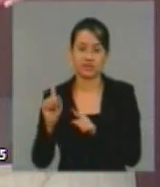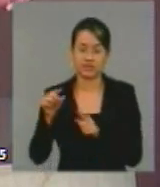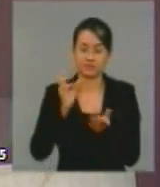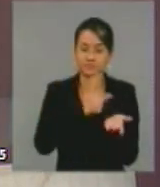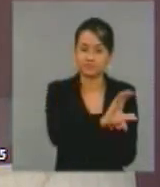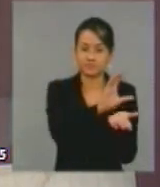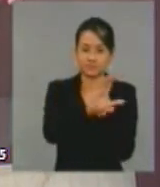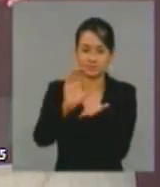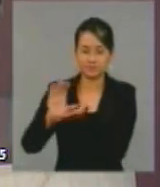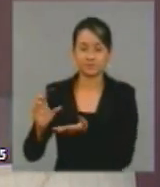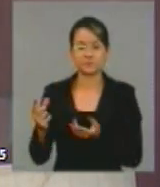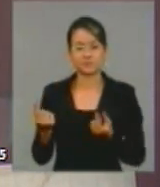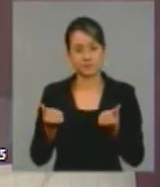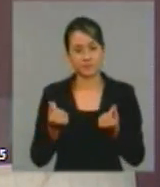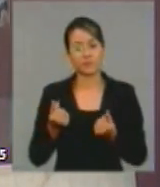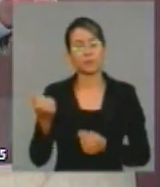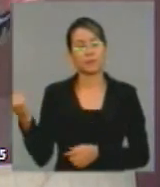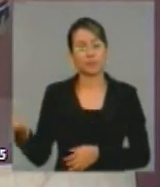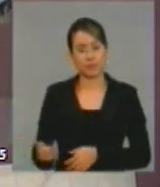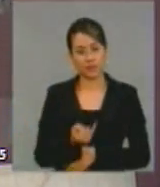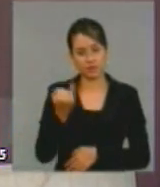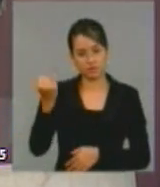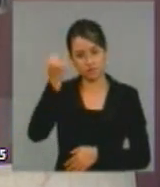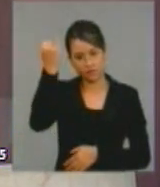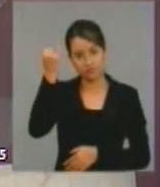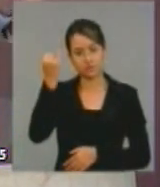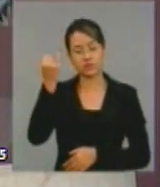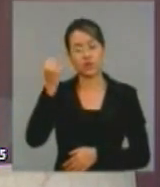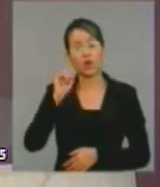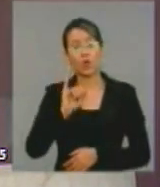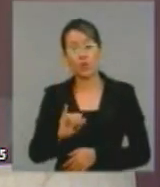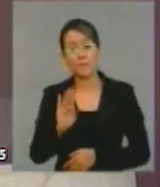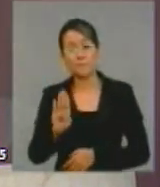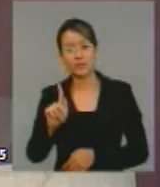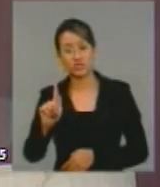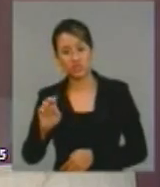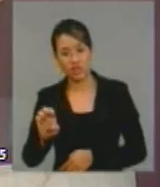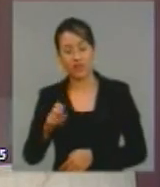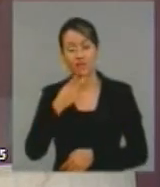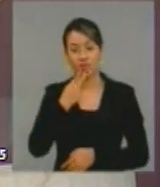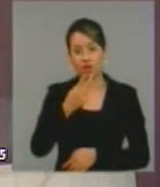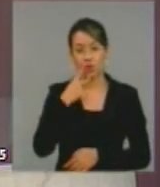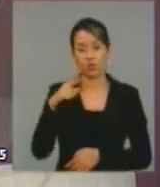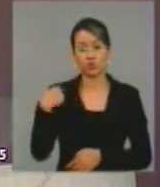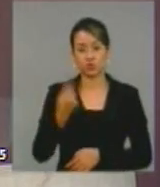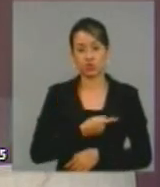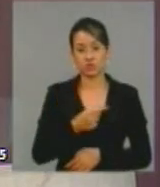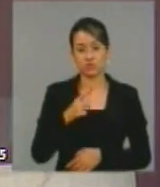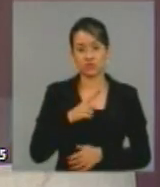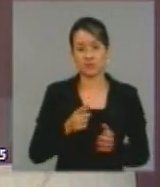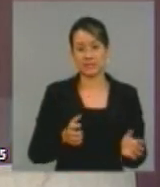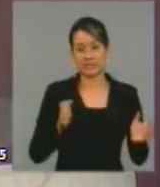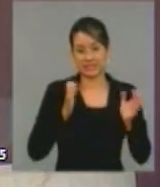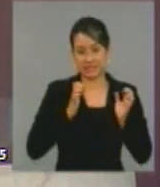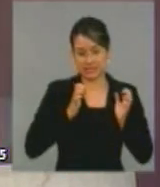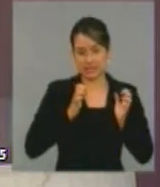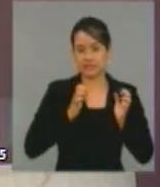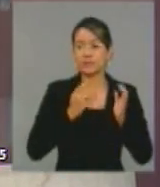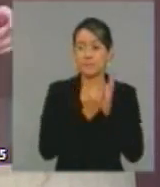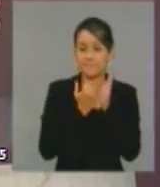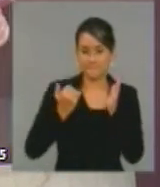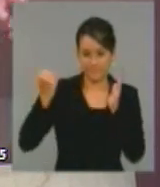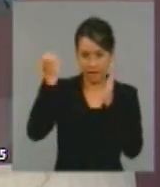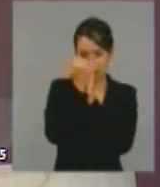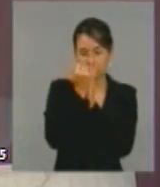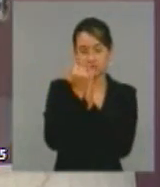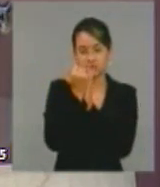conceito econômico importante, medida pelo IBGE, diz que nós hoje concentramos mais riqueza no Ceará do que em relação a 59. A medição entre